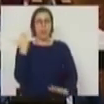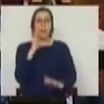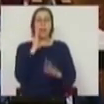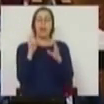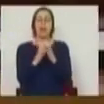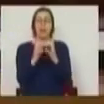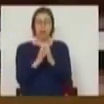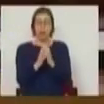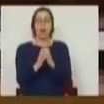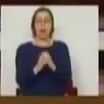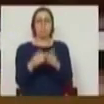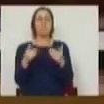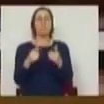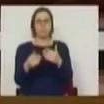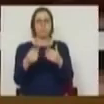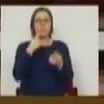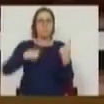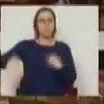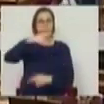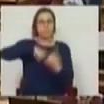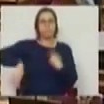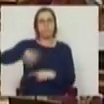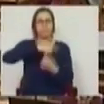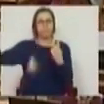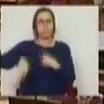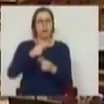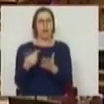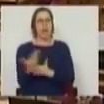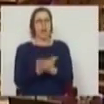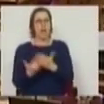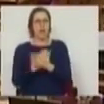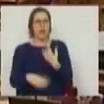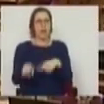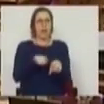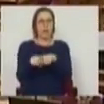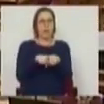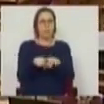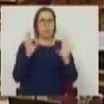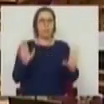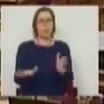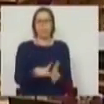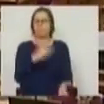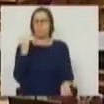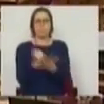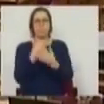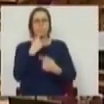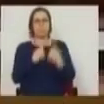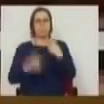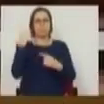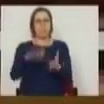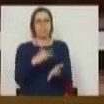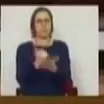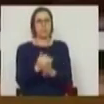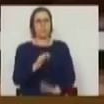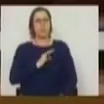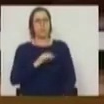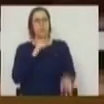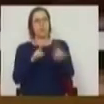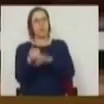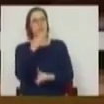da Caixa é a porta giratória entre negócios e política que sempre denunciamos.